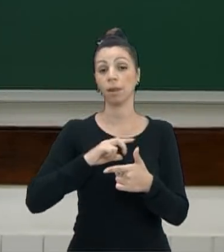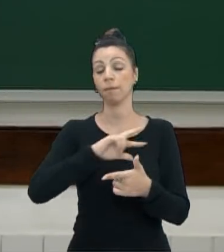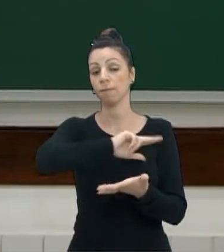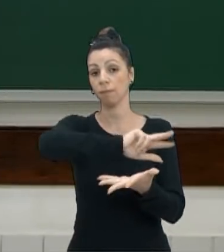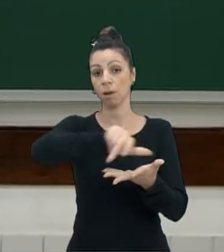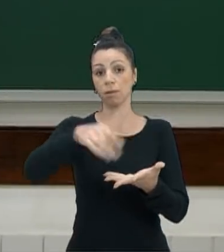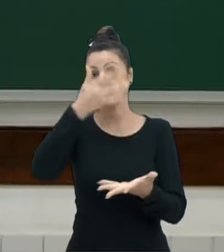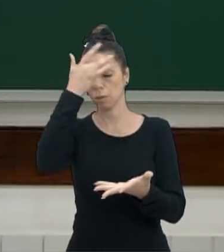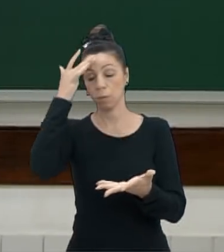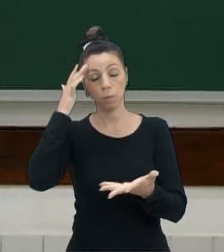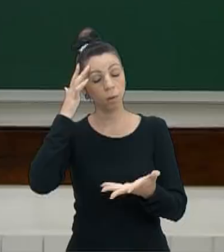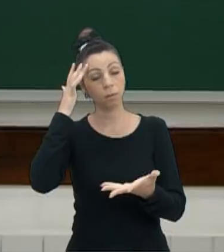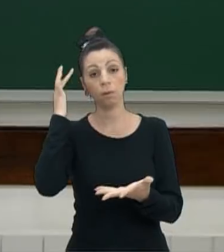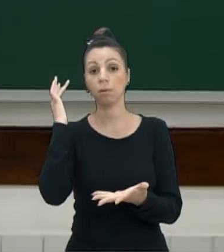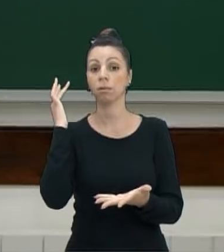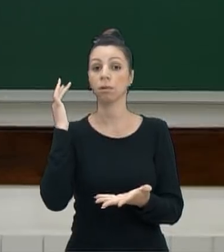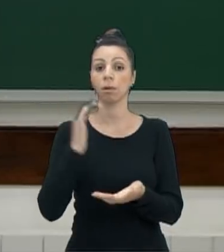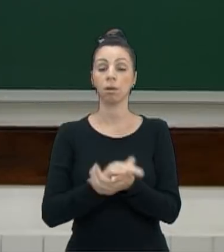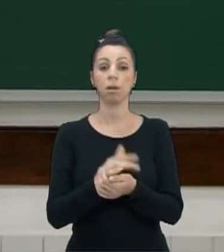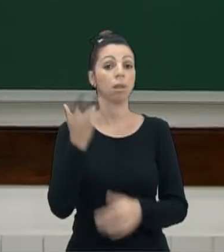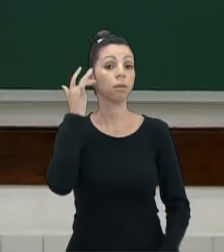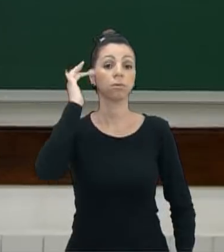oblíquo. É um